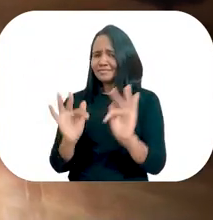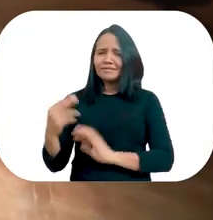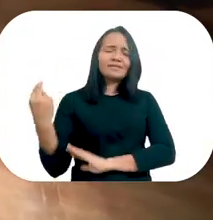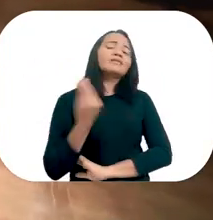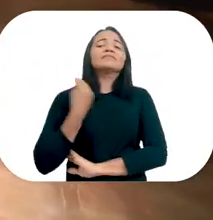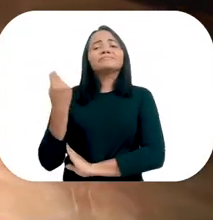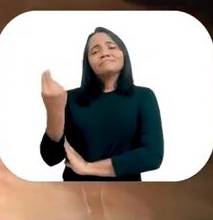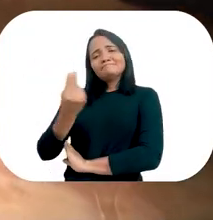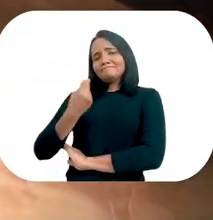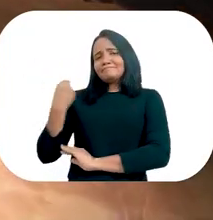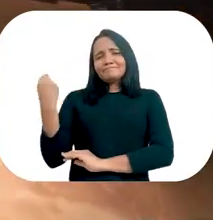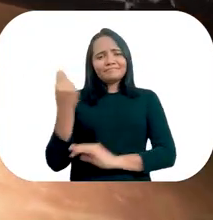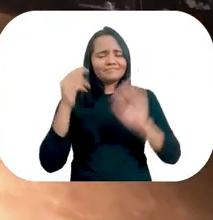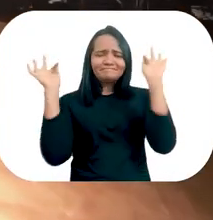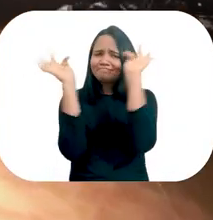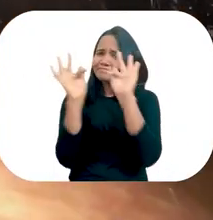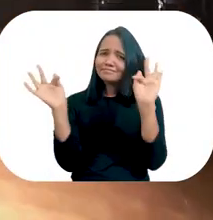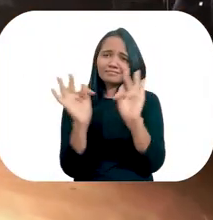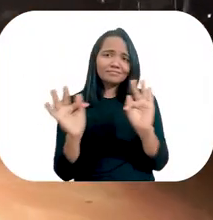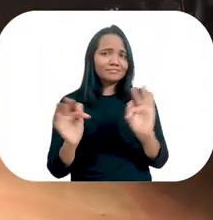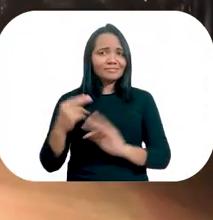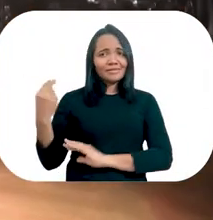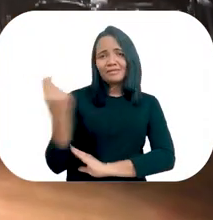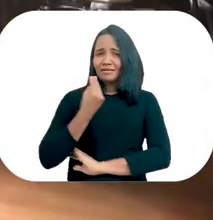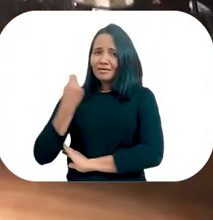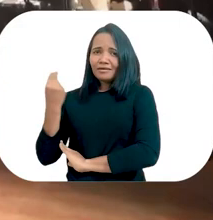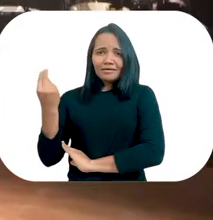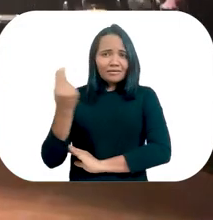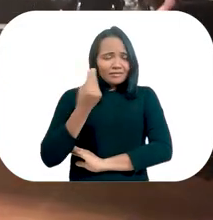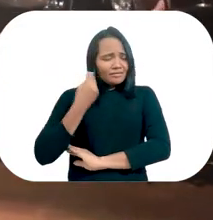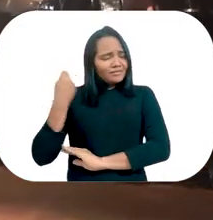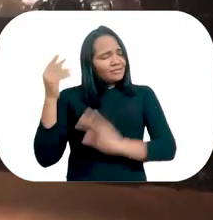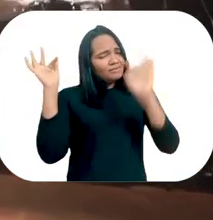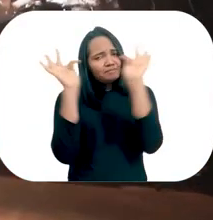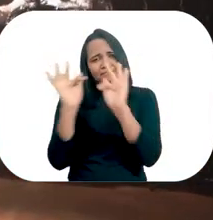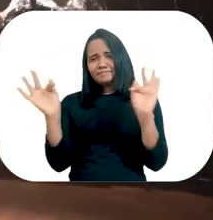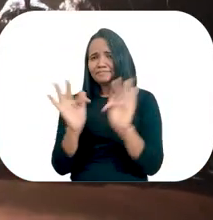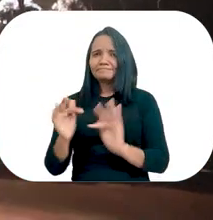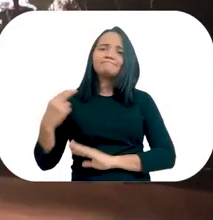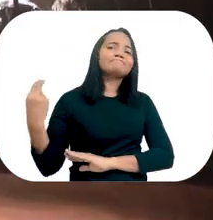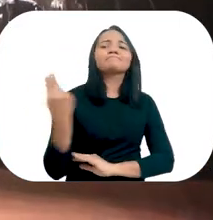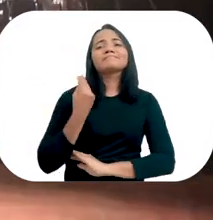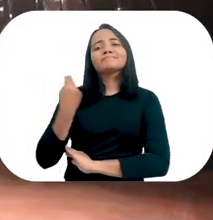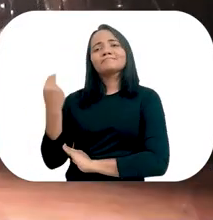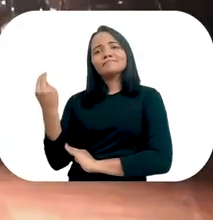ser feliz, não dá pra ser feliz, não dá pra ser